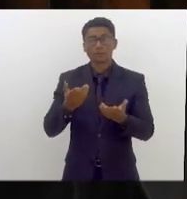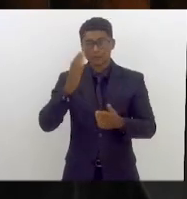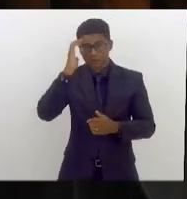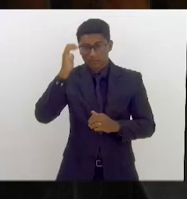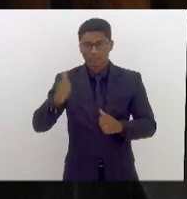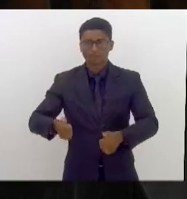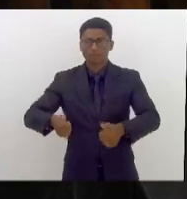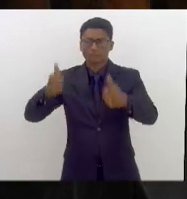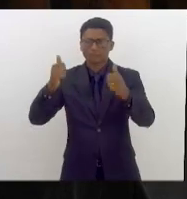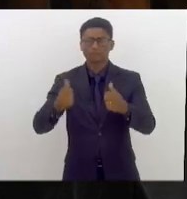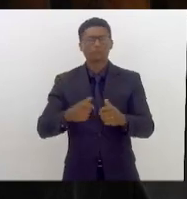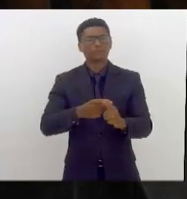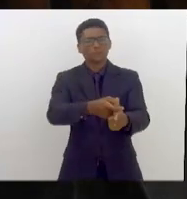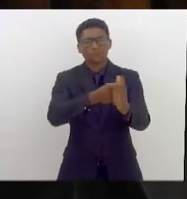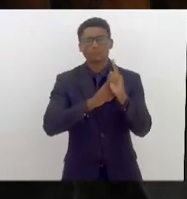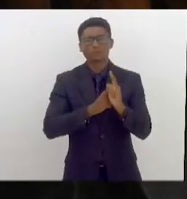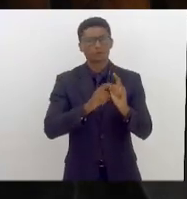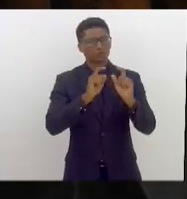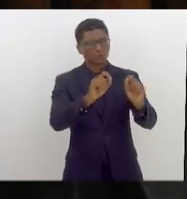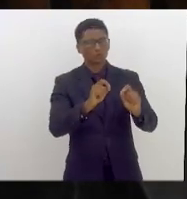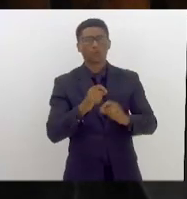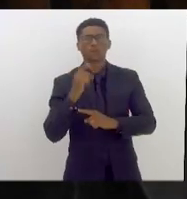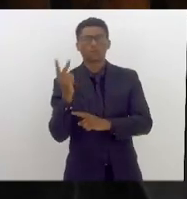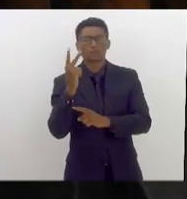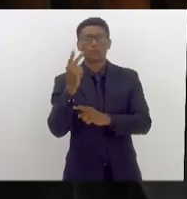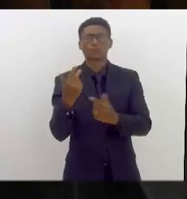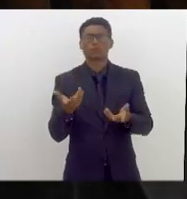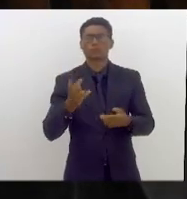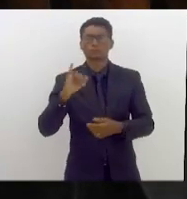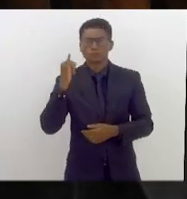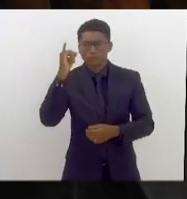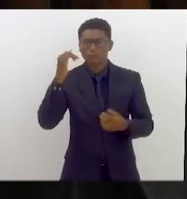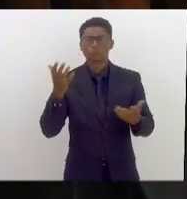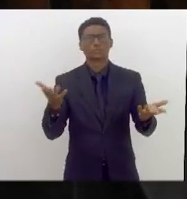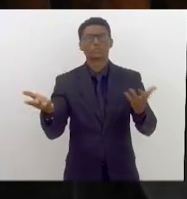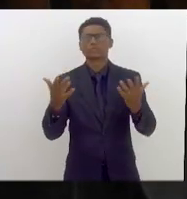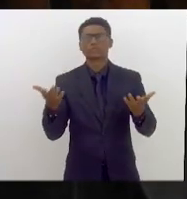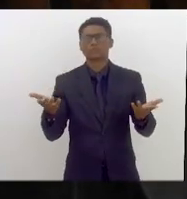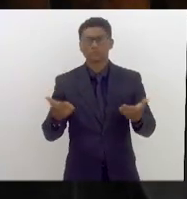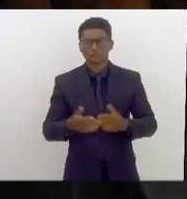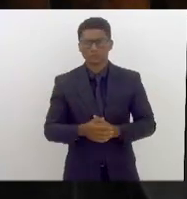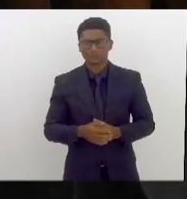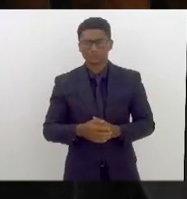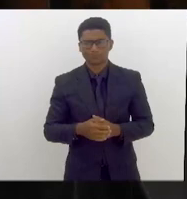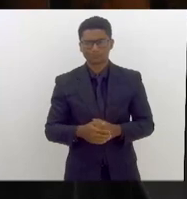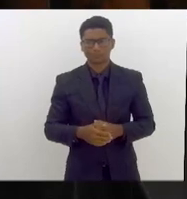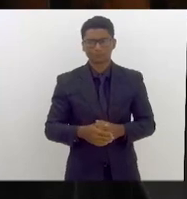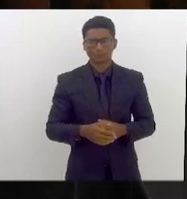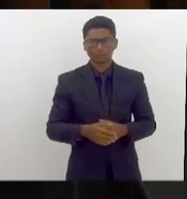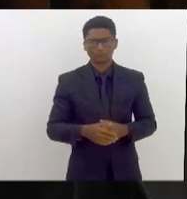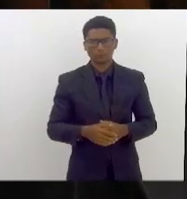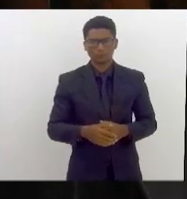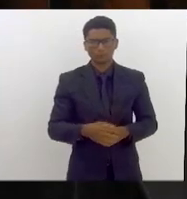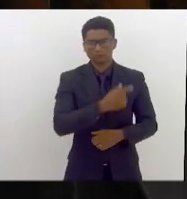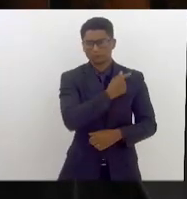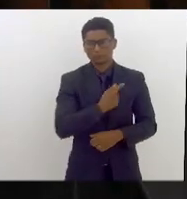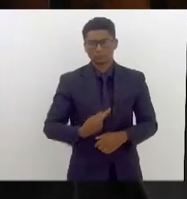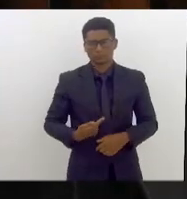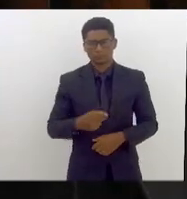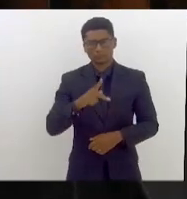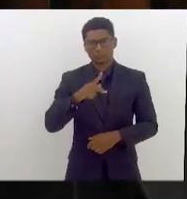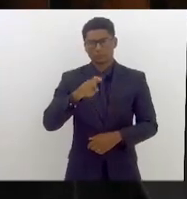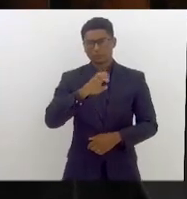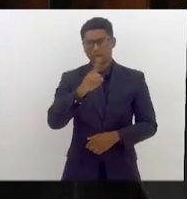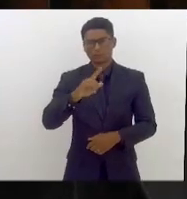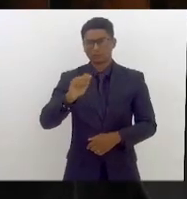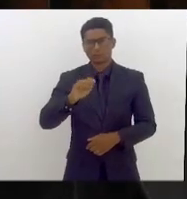que perfil de dívida é esse, qual é o valor, qual é a cobrança de juros, qual é a trajetória dessa dívida. O governo Pezão nunca quis saber.